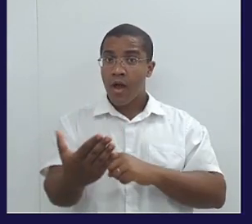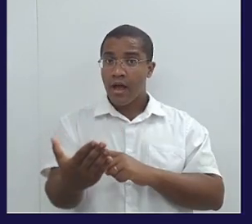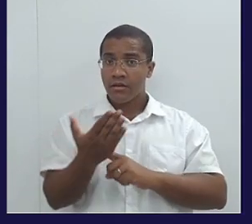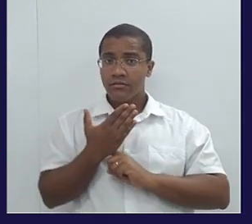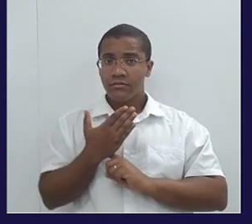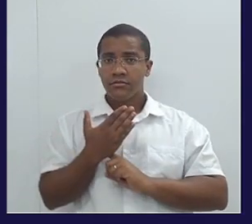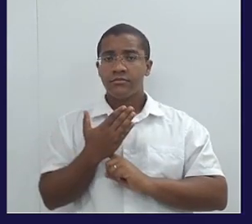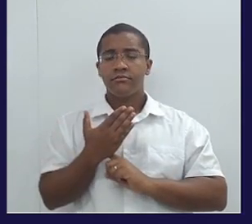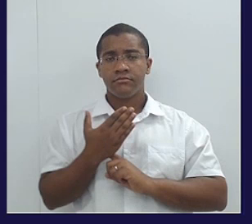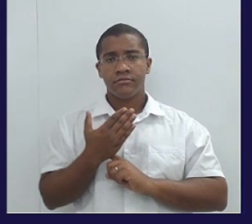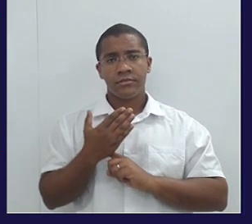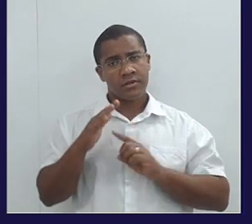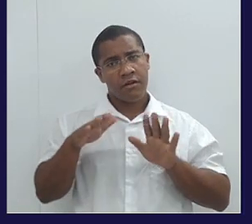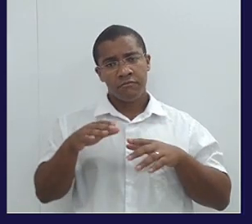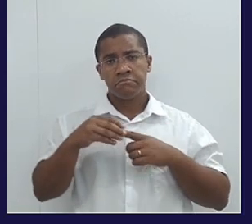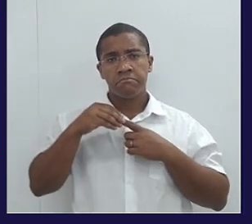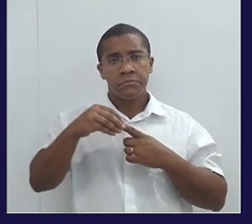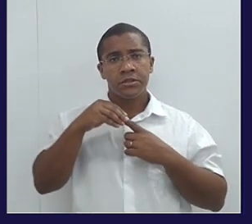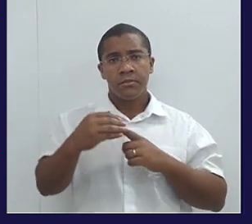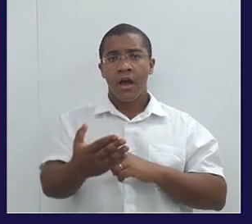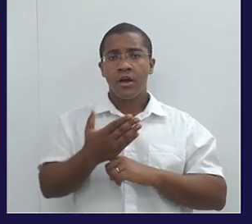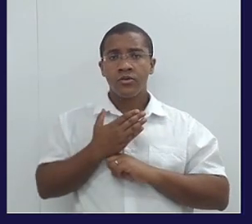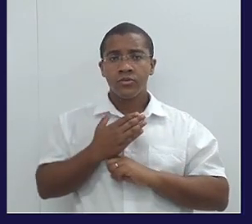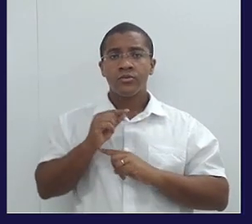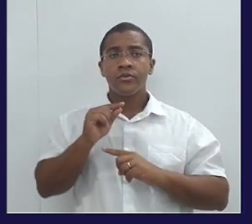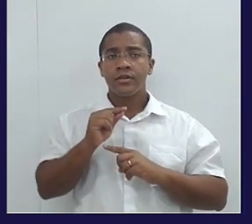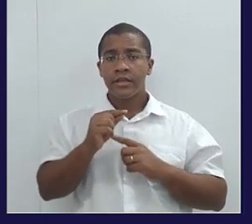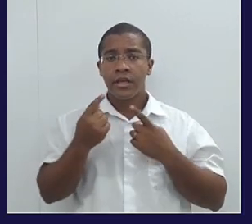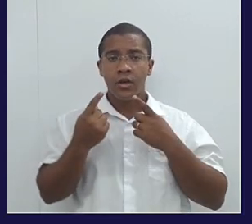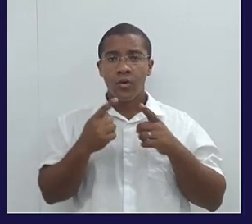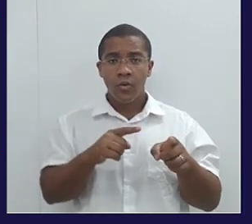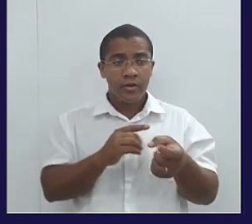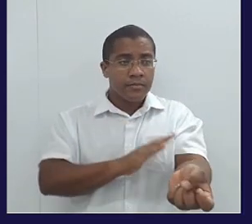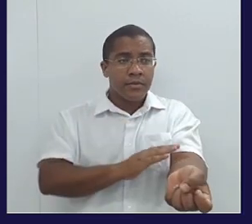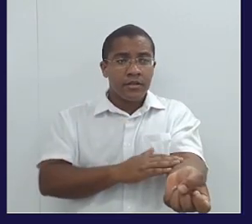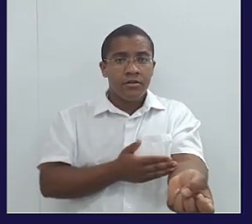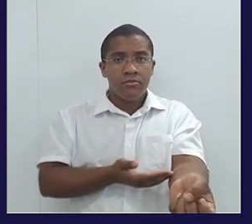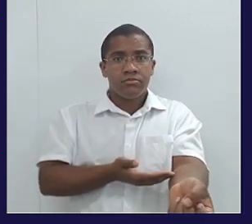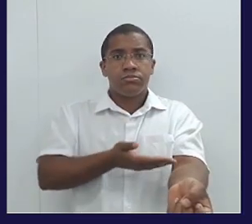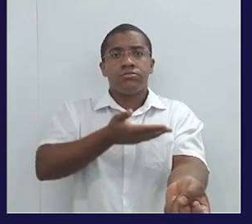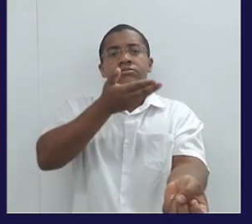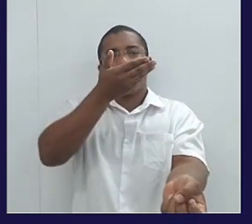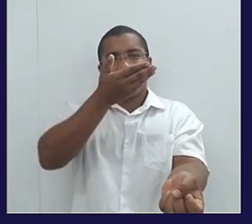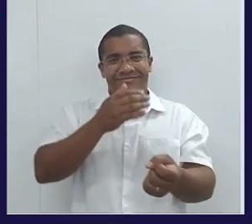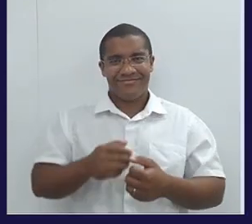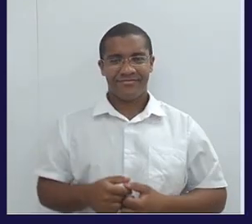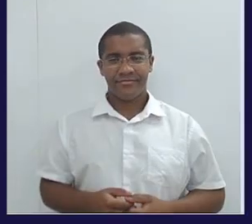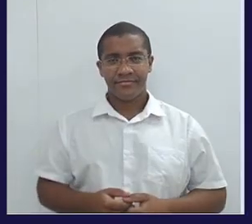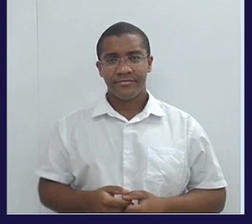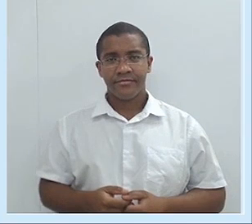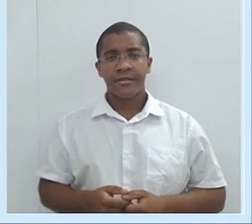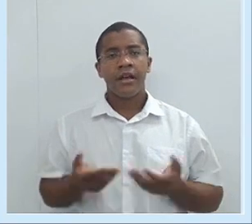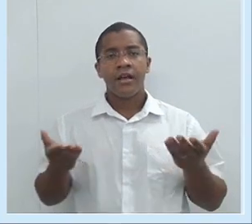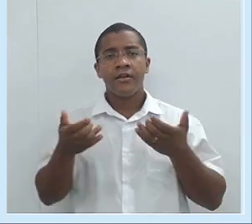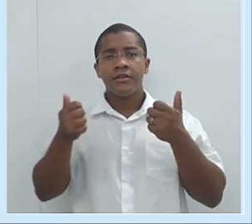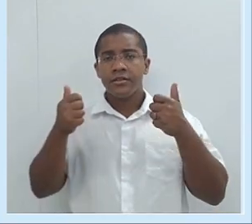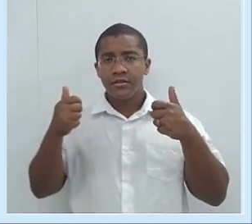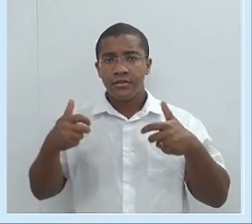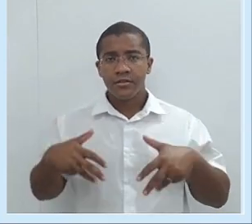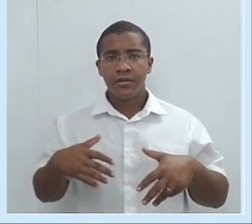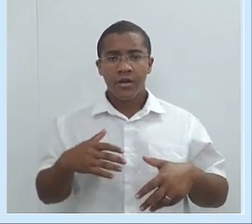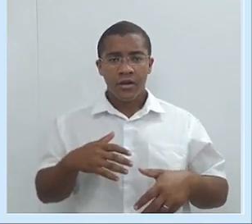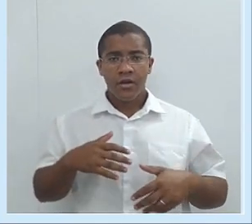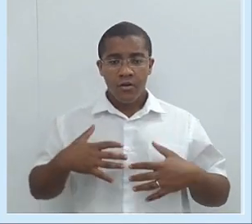aliado, talvez o principal, na prevenção aí do combate à hipertensão arterial. Bora agora